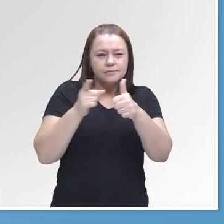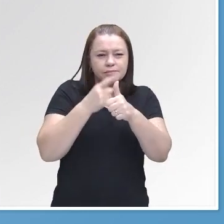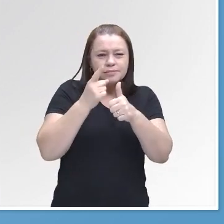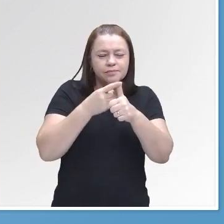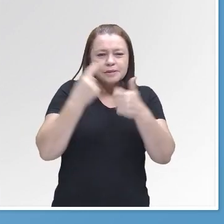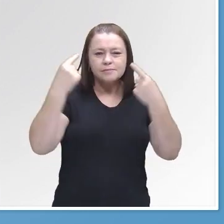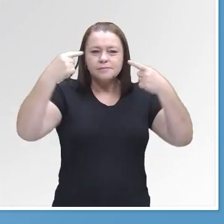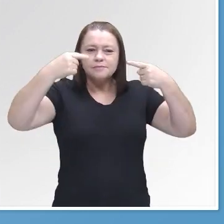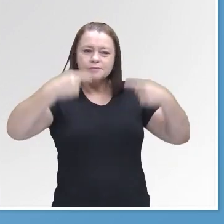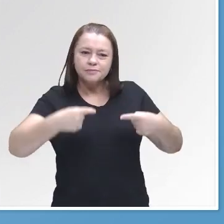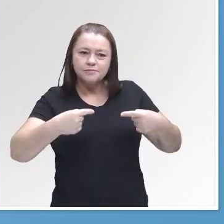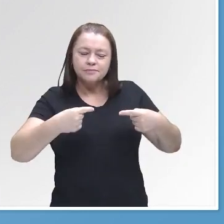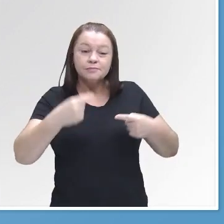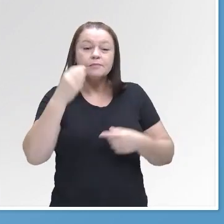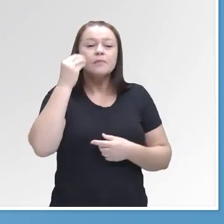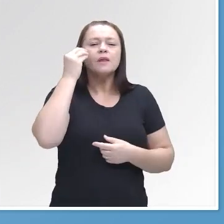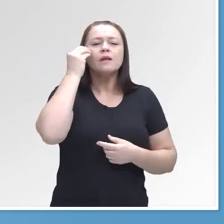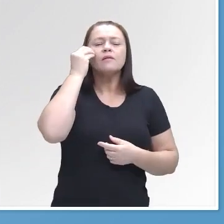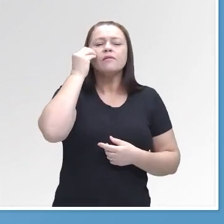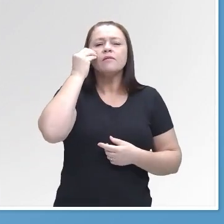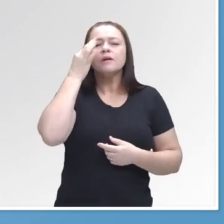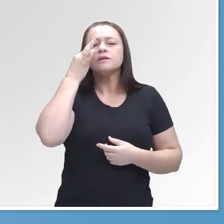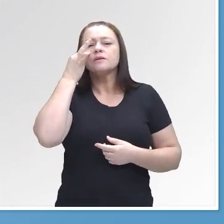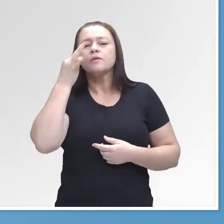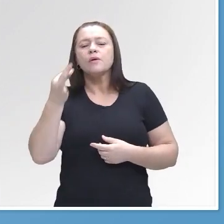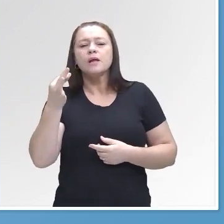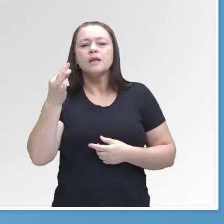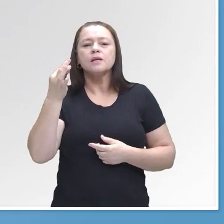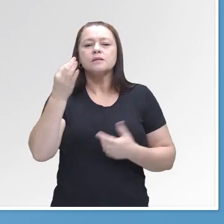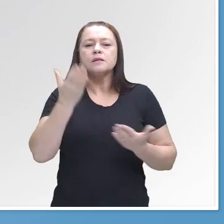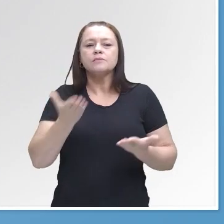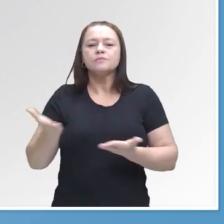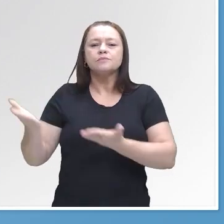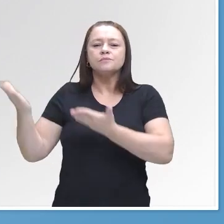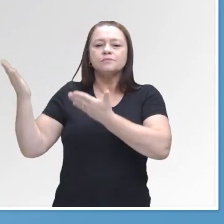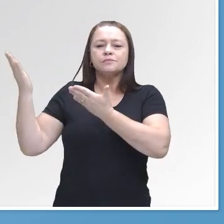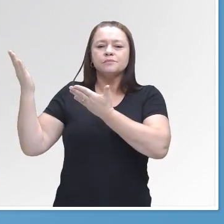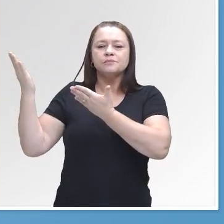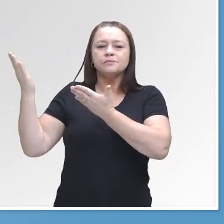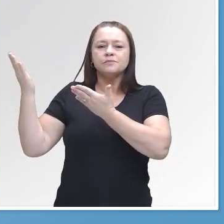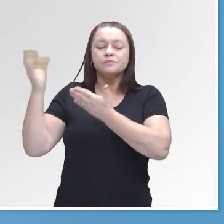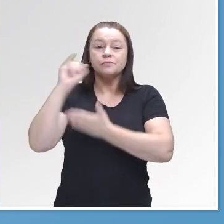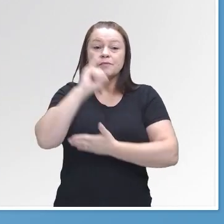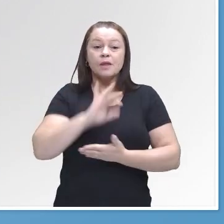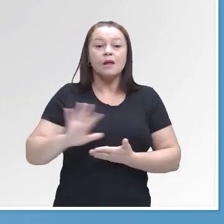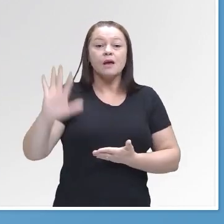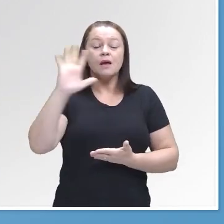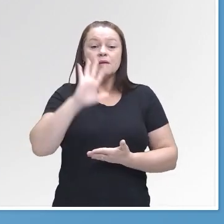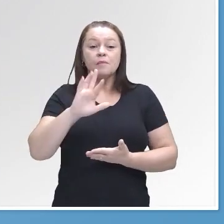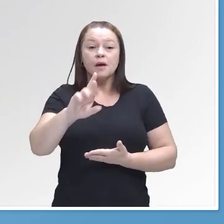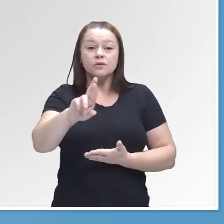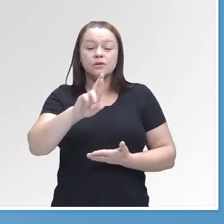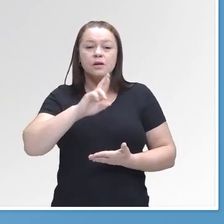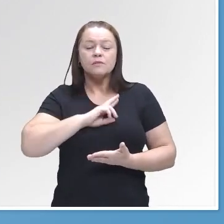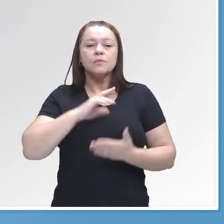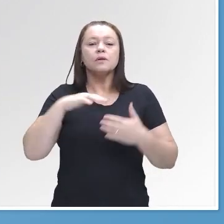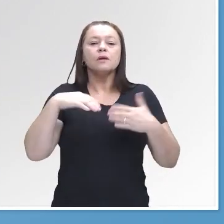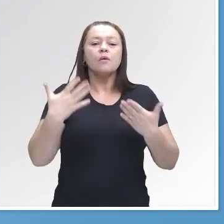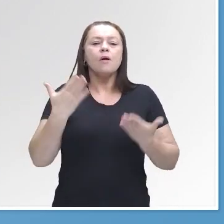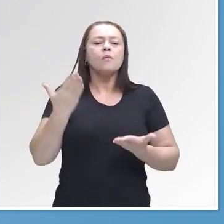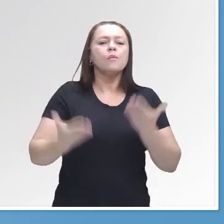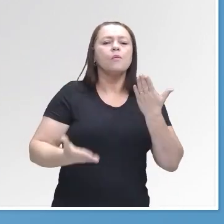com atenção a imagem e responda. Qual é o peso do melão?